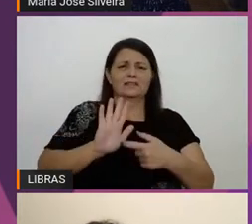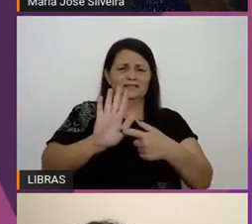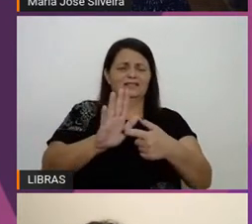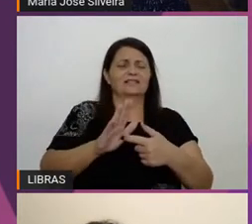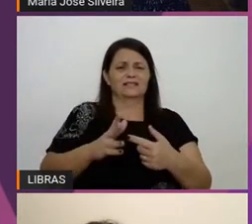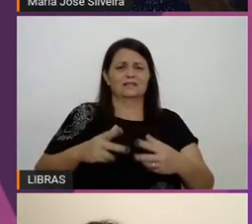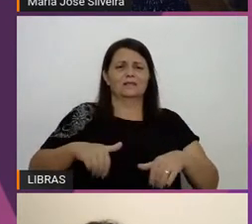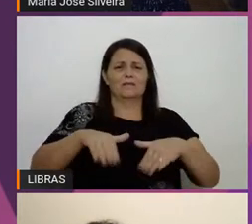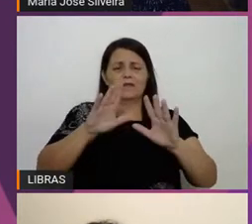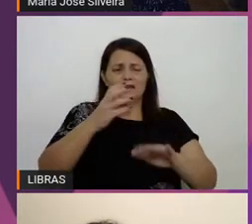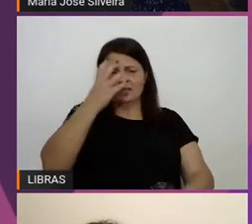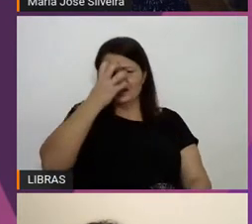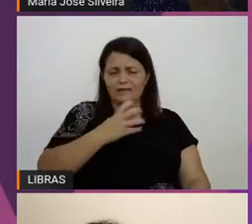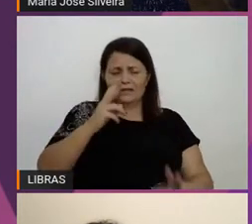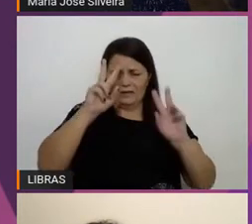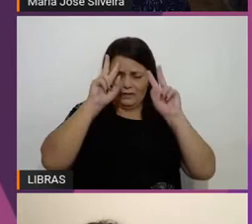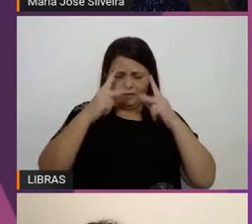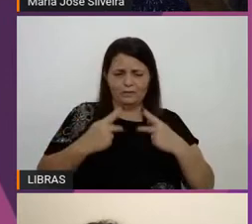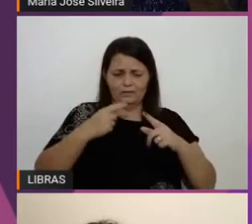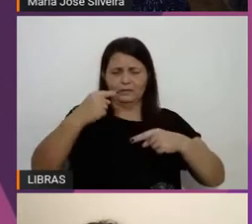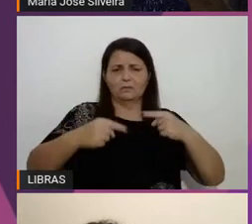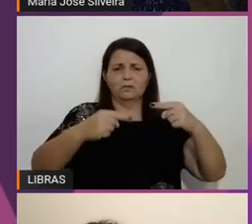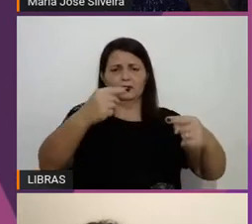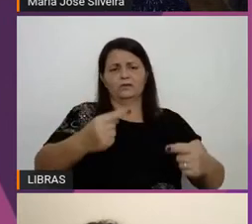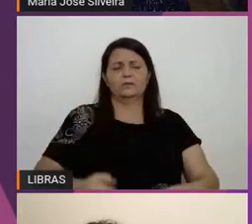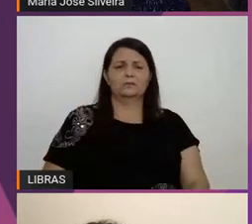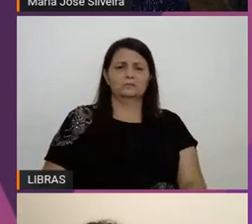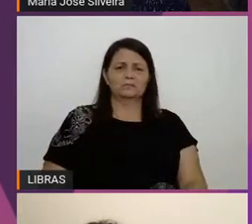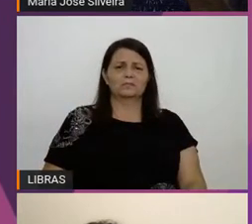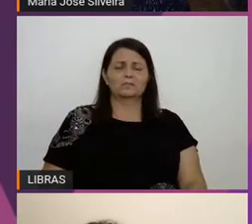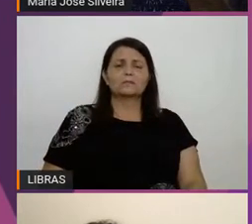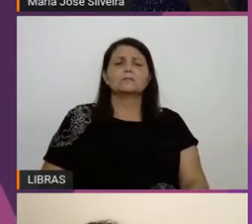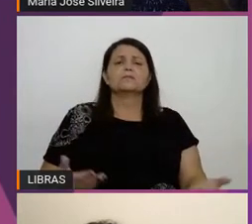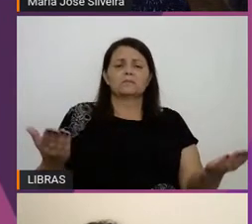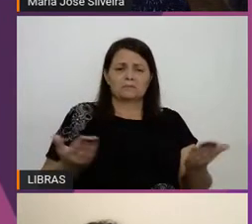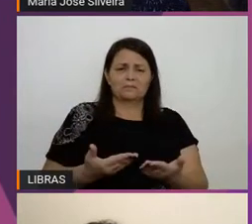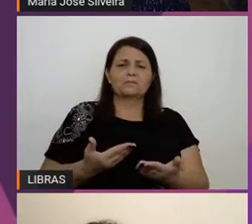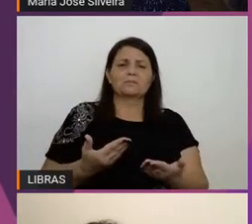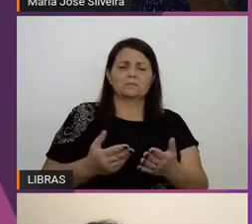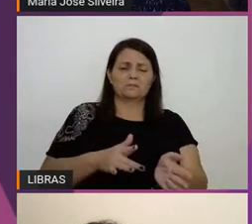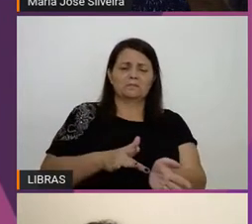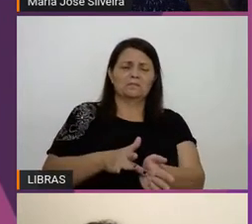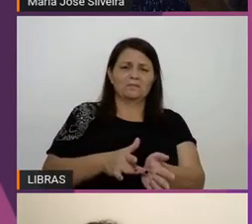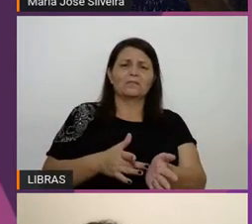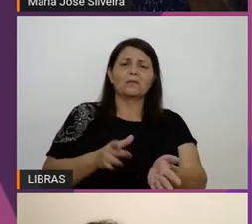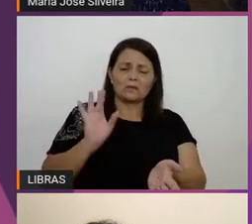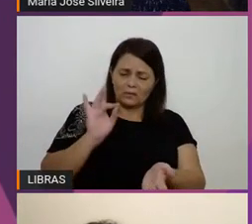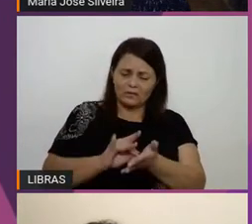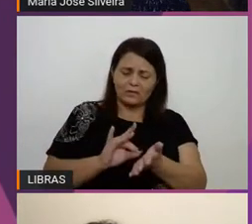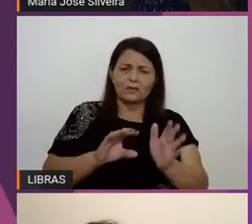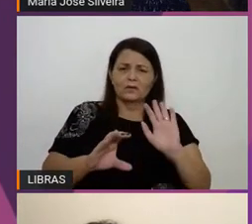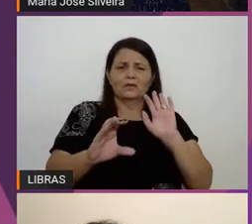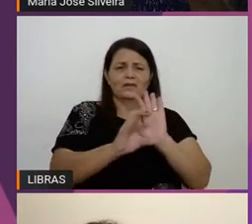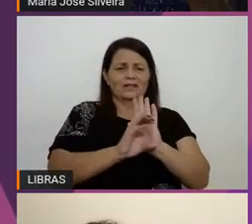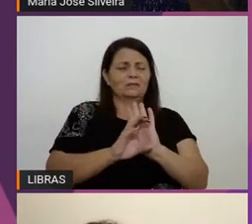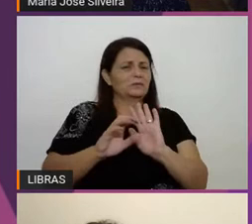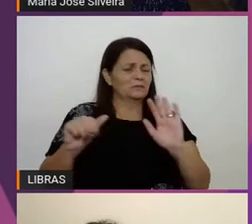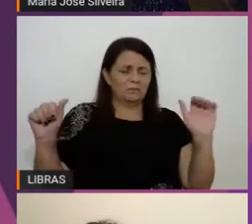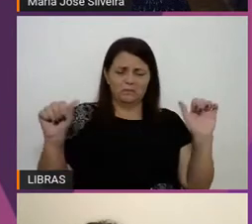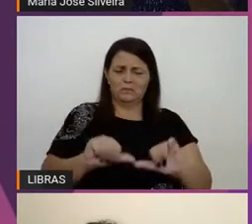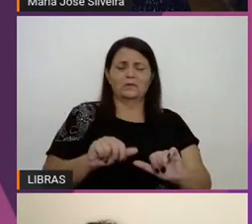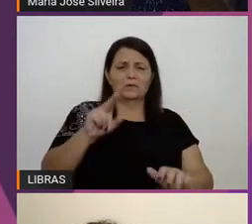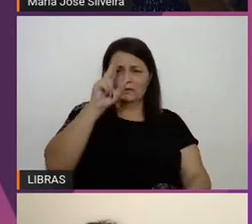moteadas mais velhos problemas humanos e políticos uma ficção calcada no real e transforma o capítulo trágico